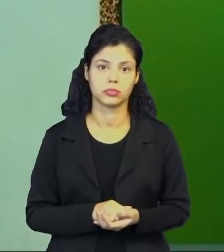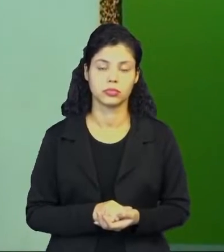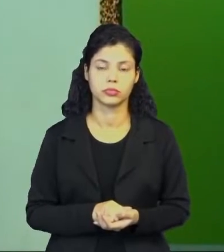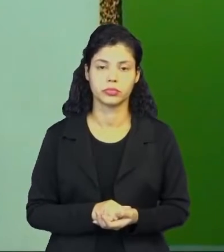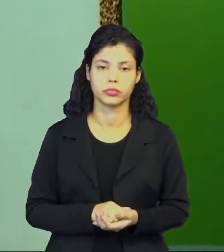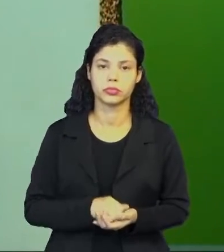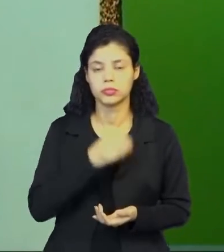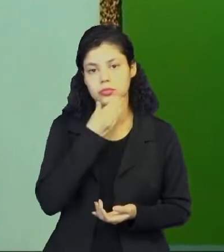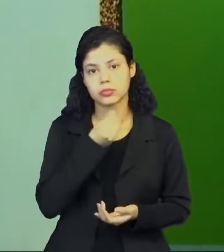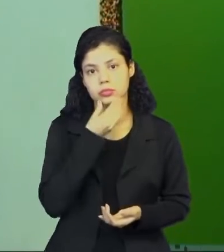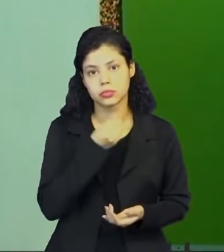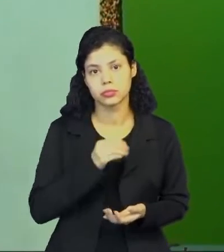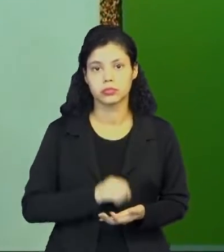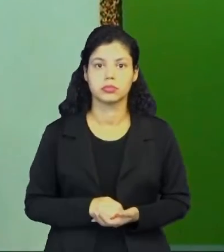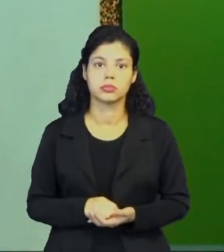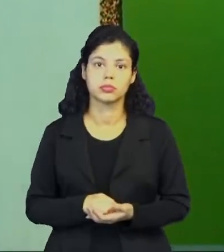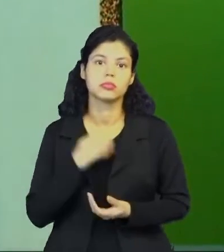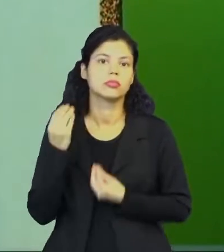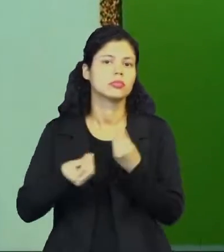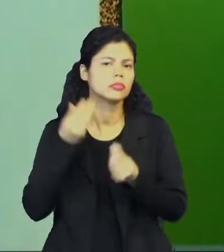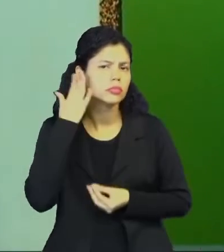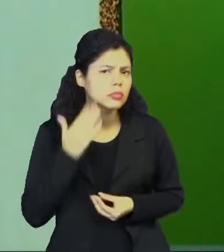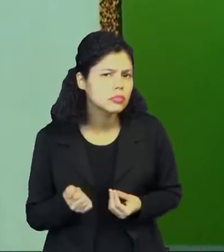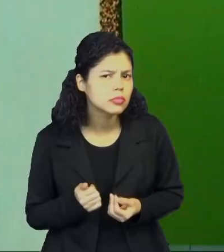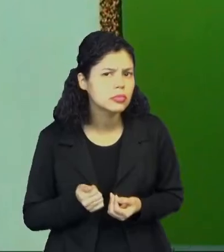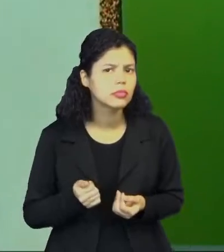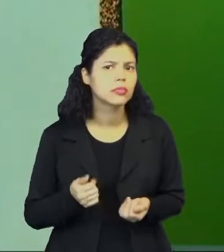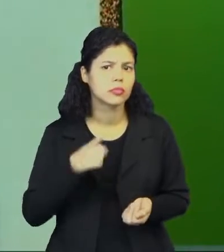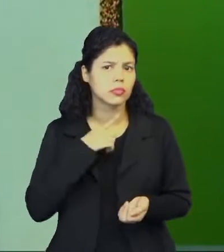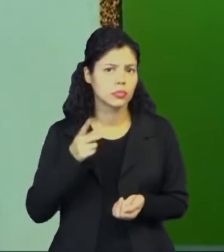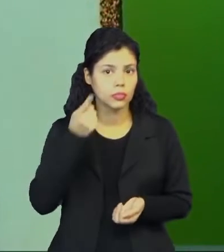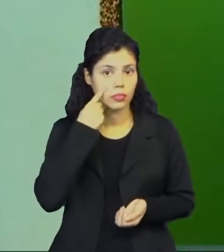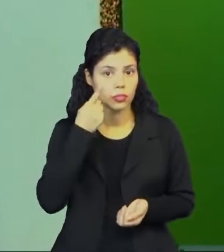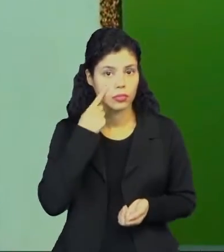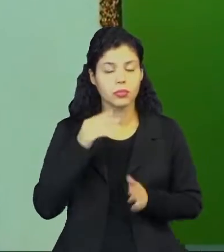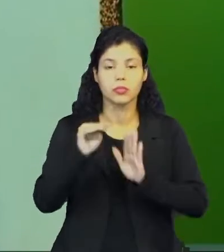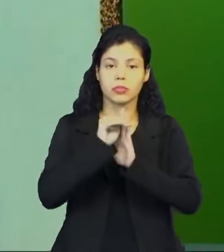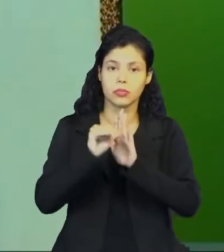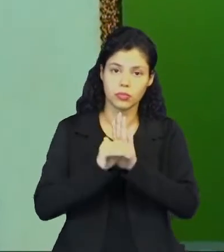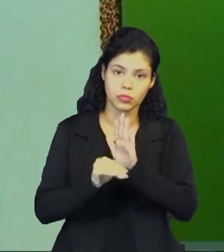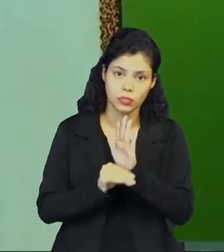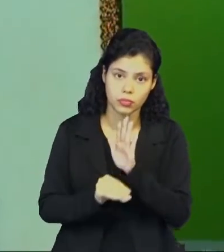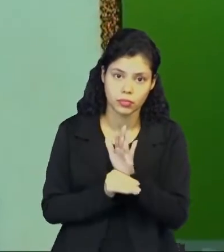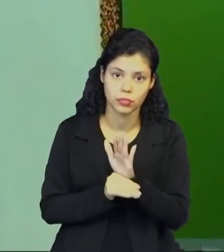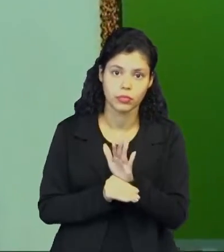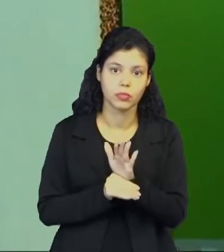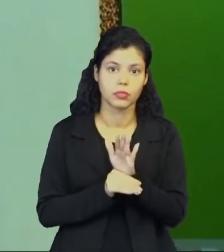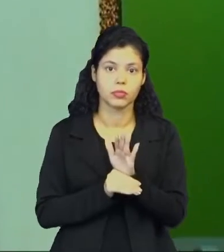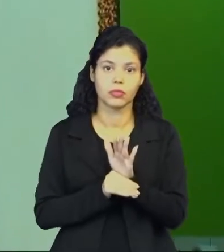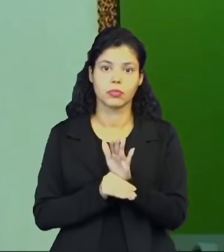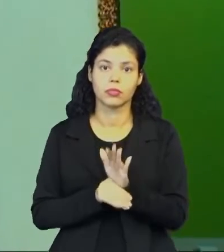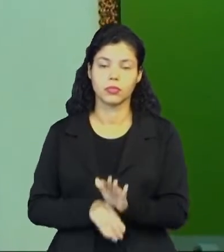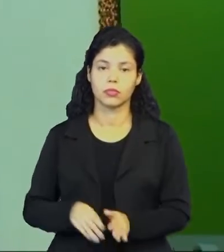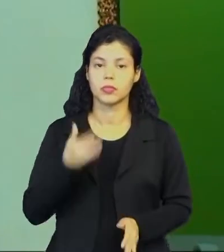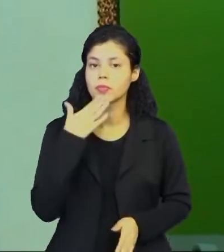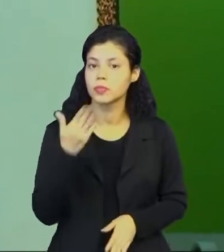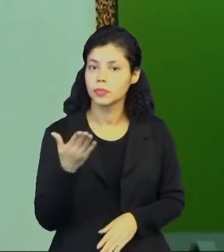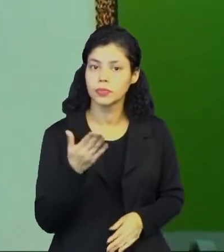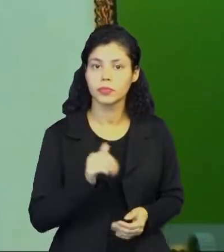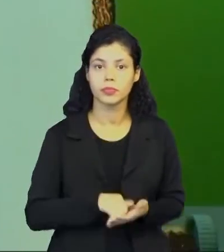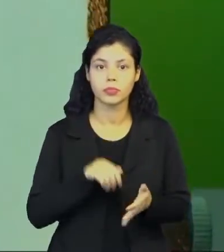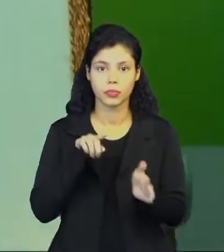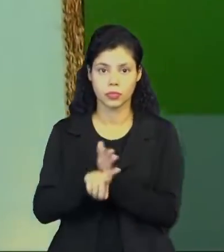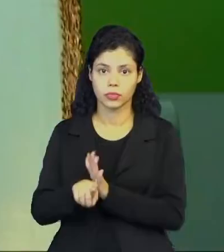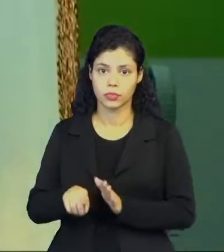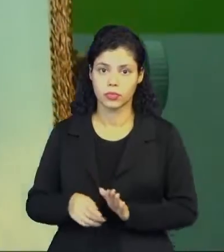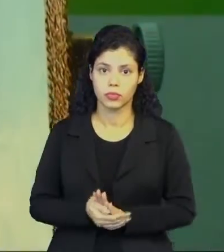meninos. Como é que eu ia saber? Eu ia ter que olhar a lista da professora. Muitas vezes a gente pede a questão